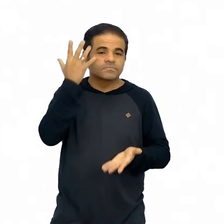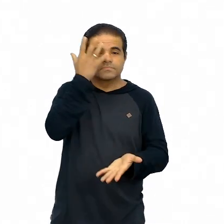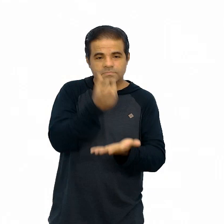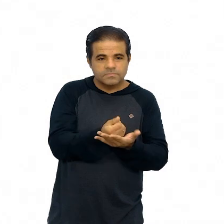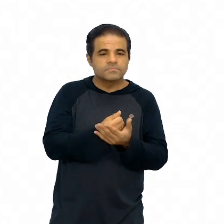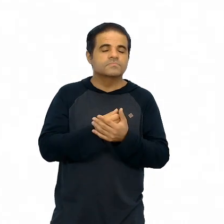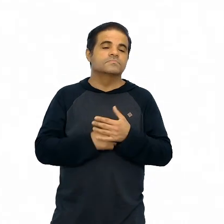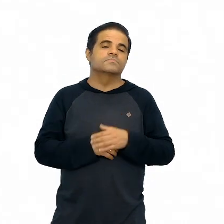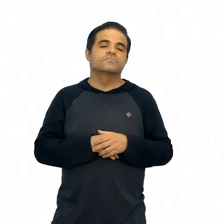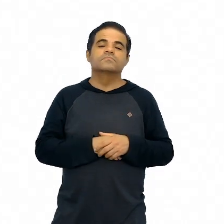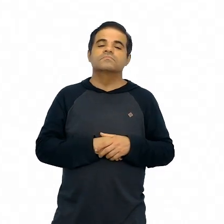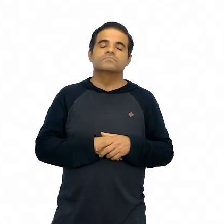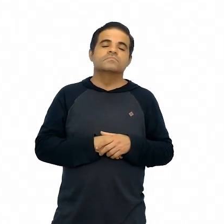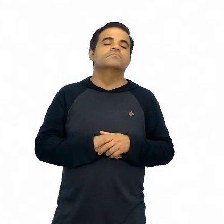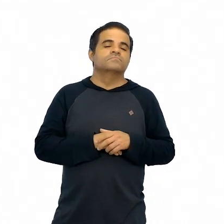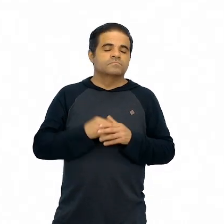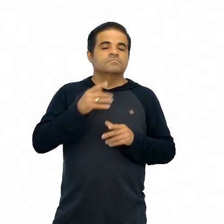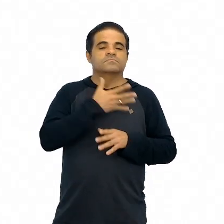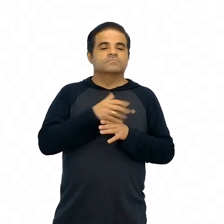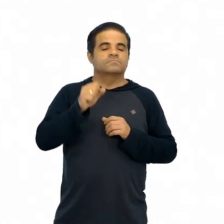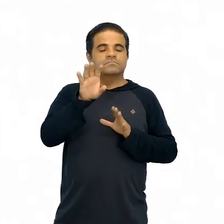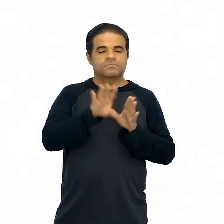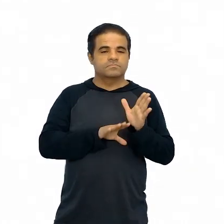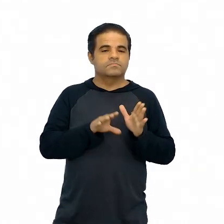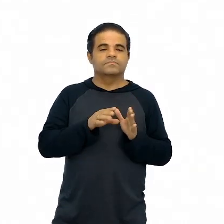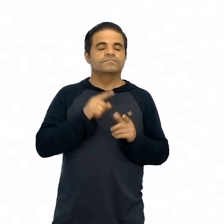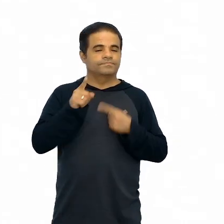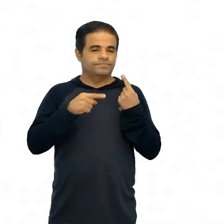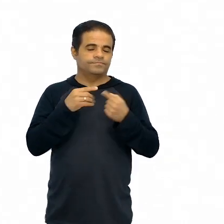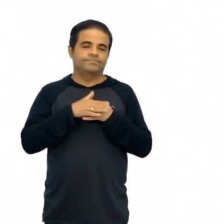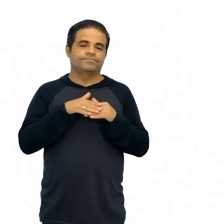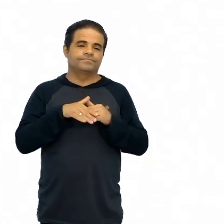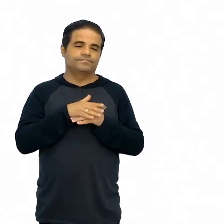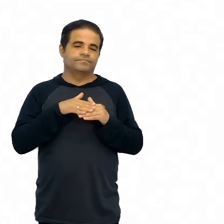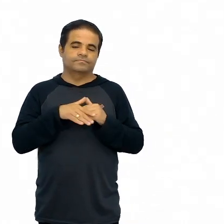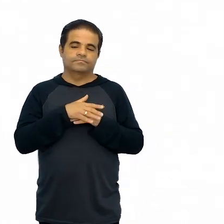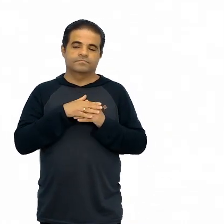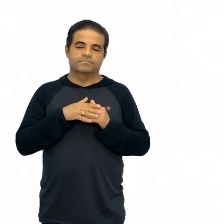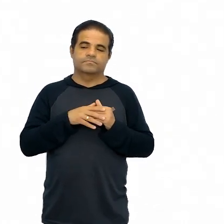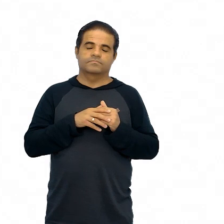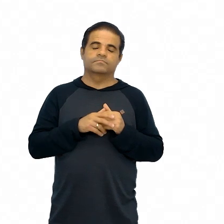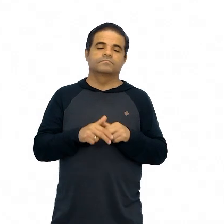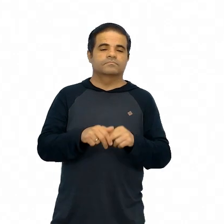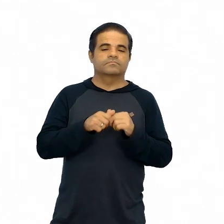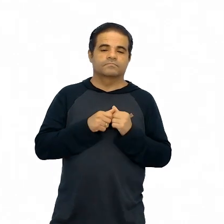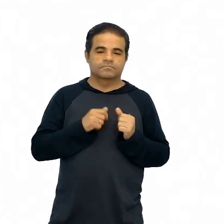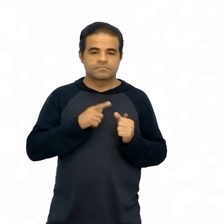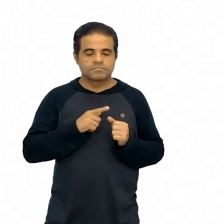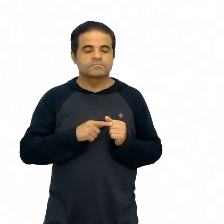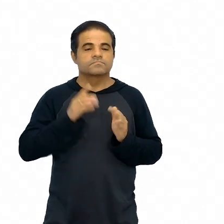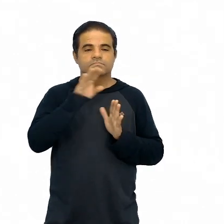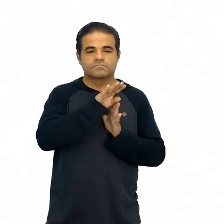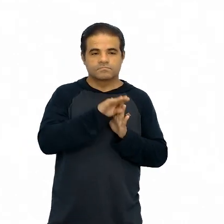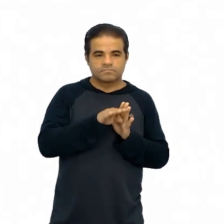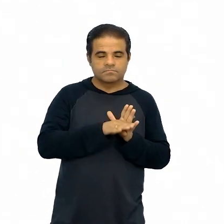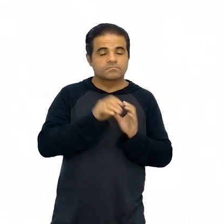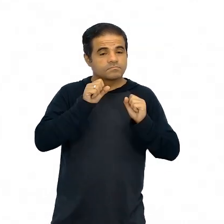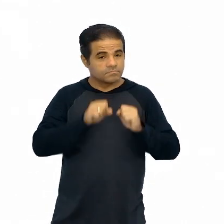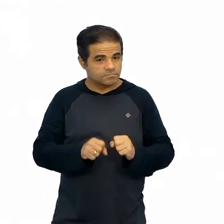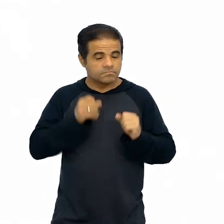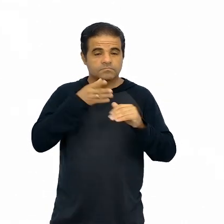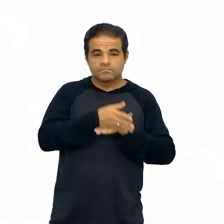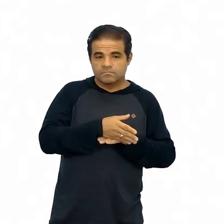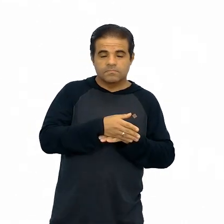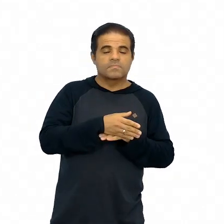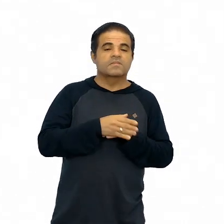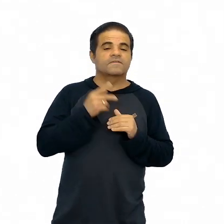formação de etapa, assiste lá, depois a gente conversa. Então, por isso que tem esse cronograma. Vocês podem ver que as